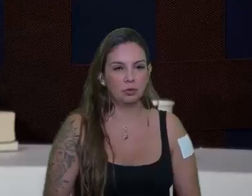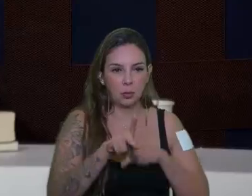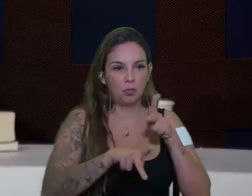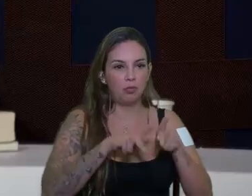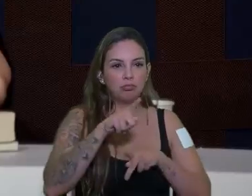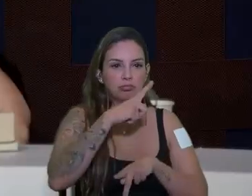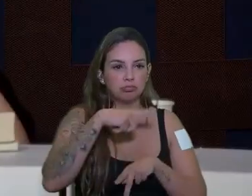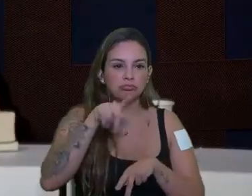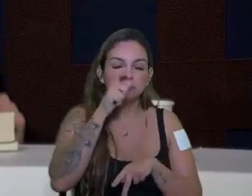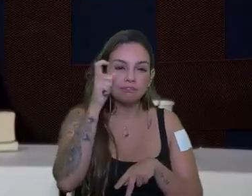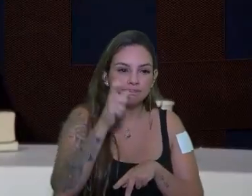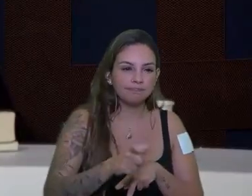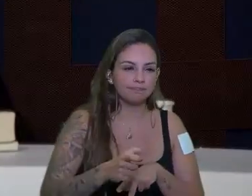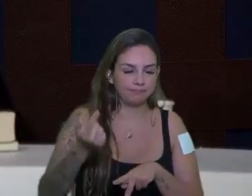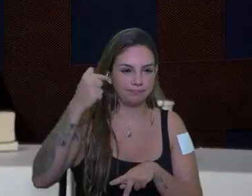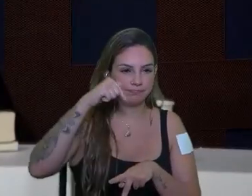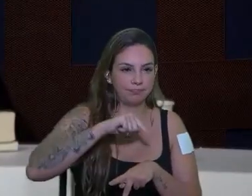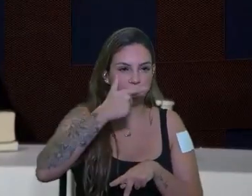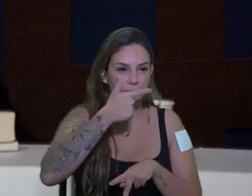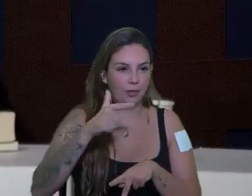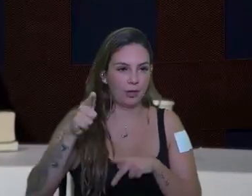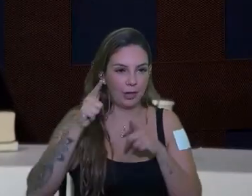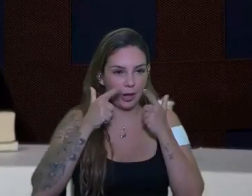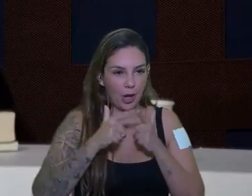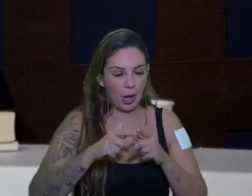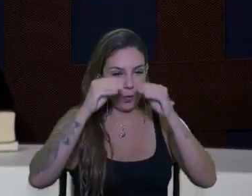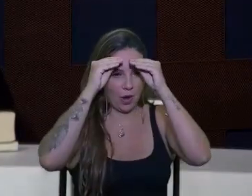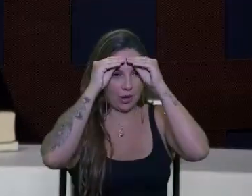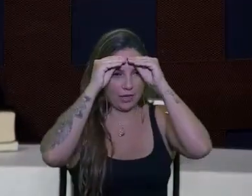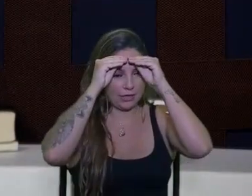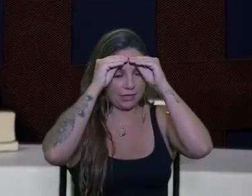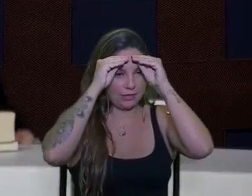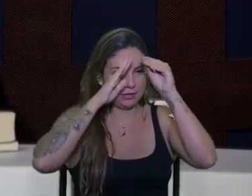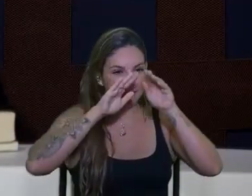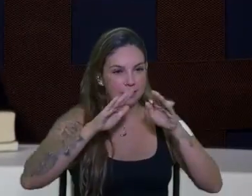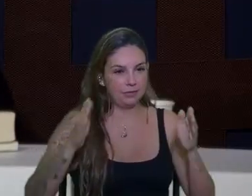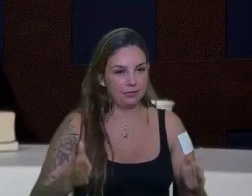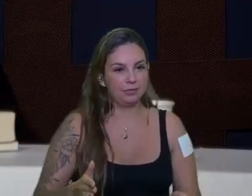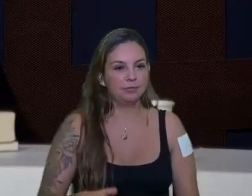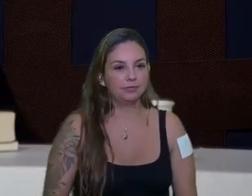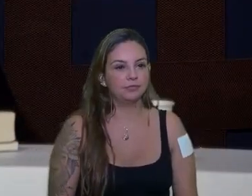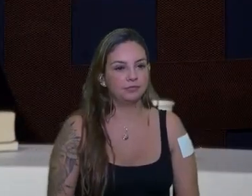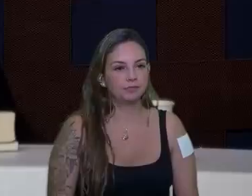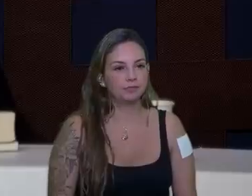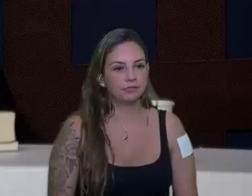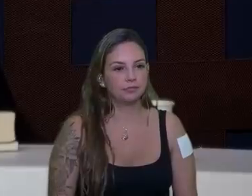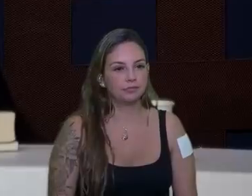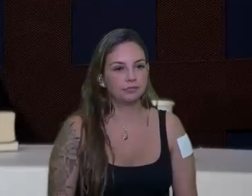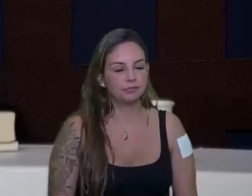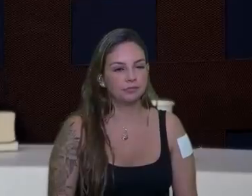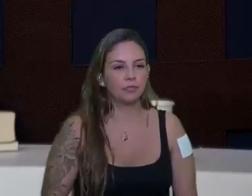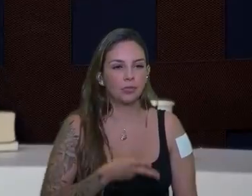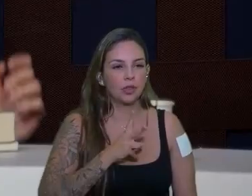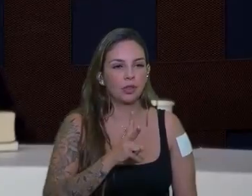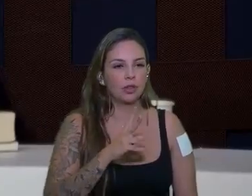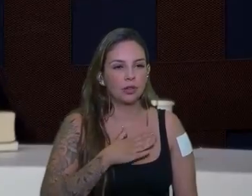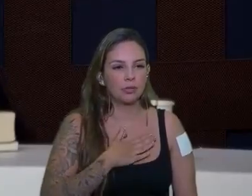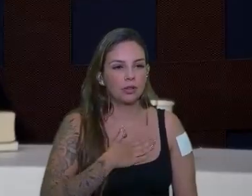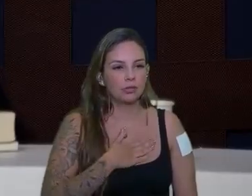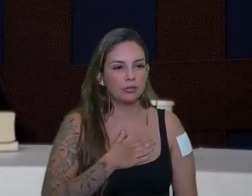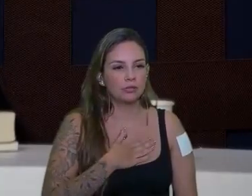E foi interessante trazer essa outra linguagem para a mesa, né? E eu